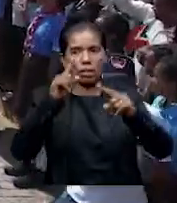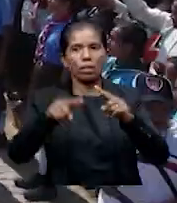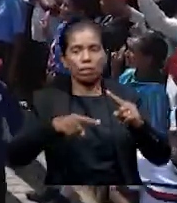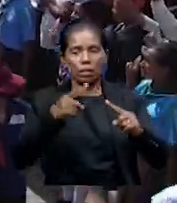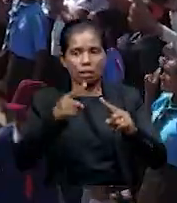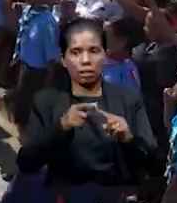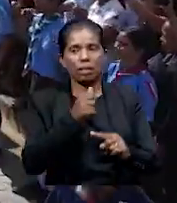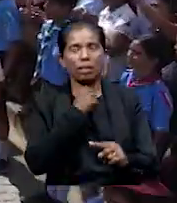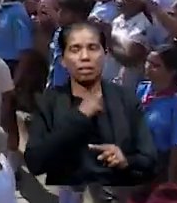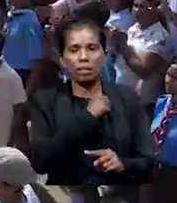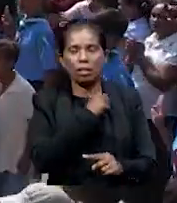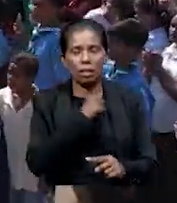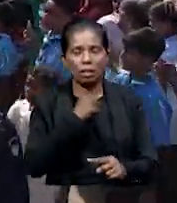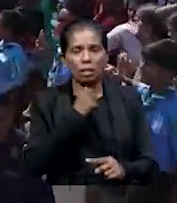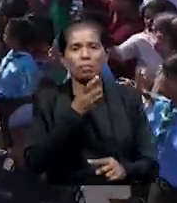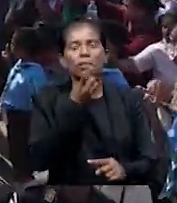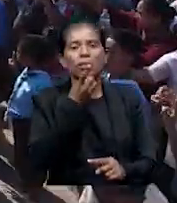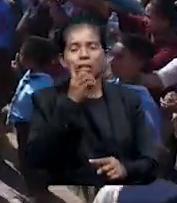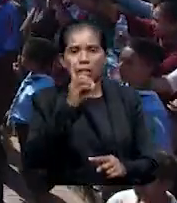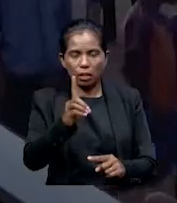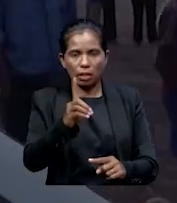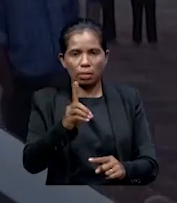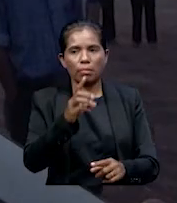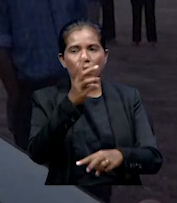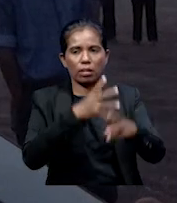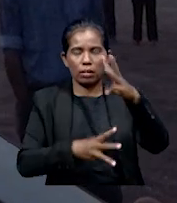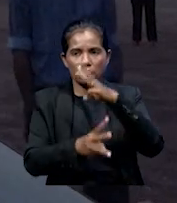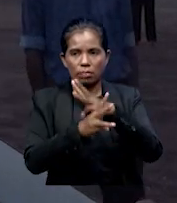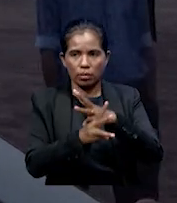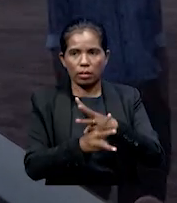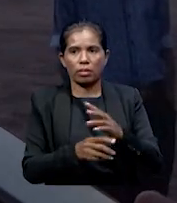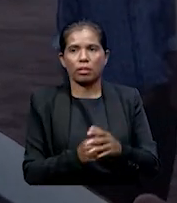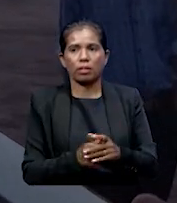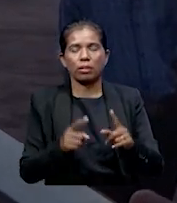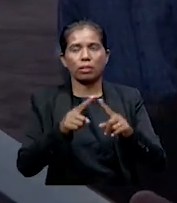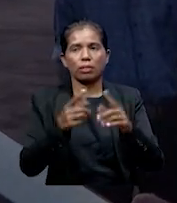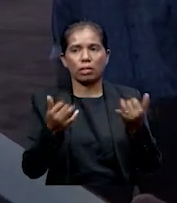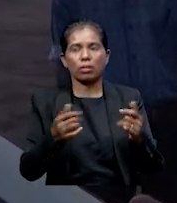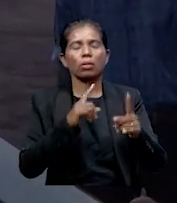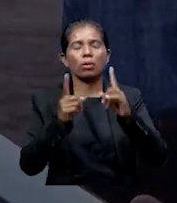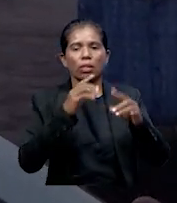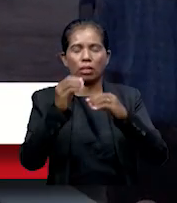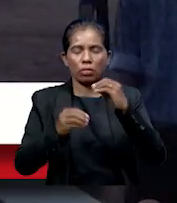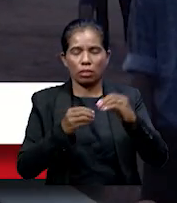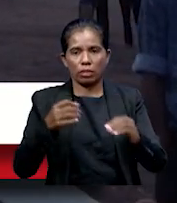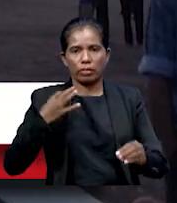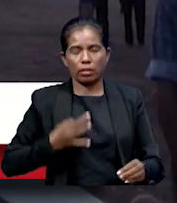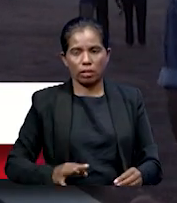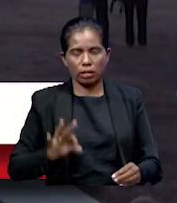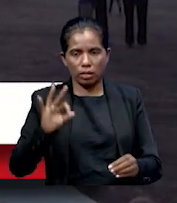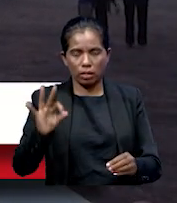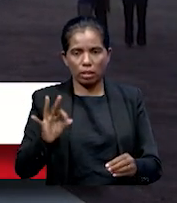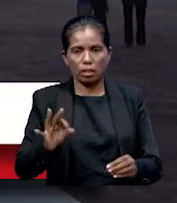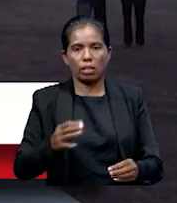Padre, declarava mundo da boa tira neve o ilorna com a lia com a fraternidade,